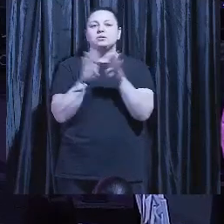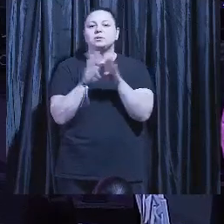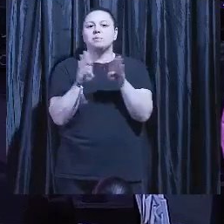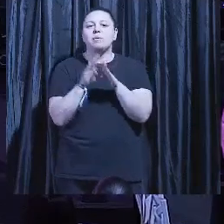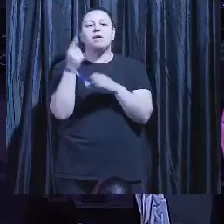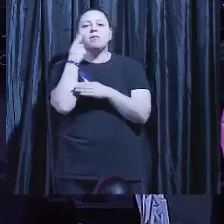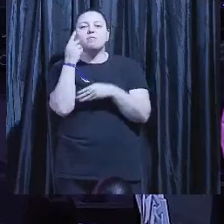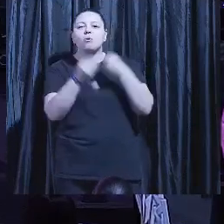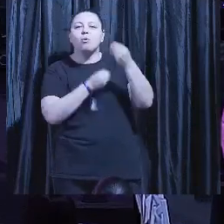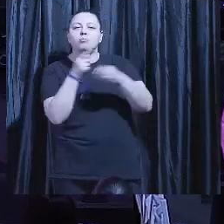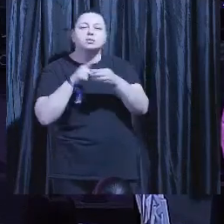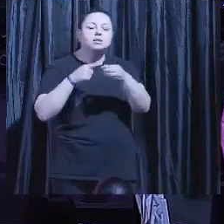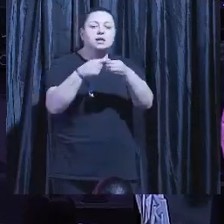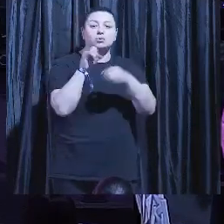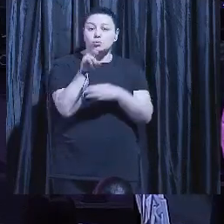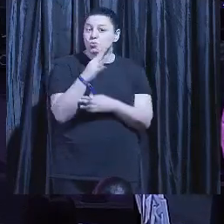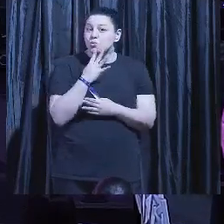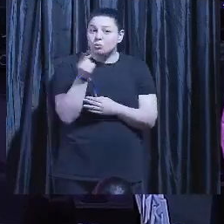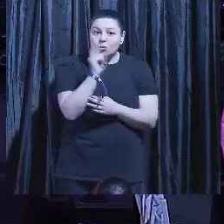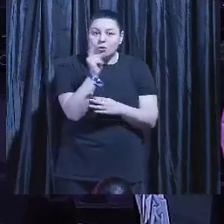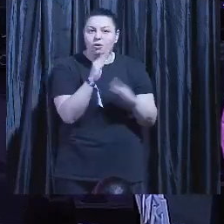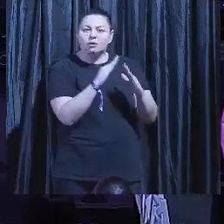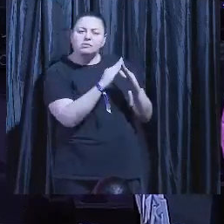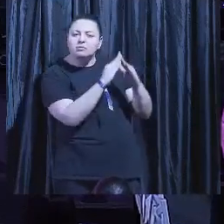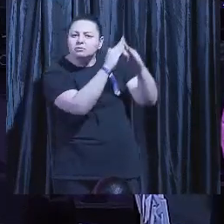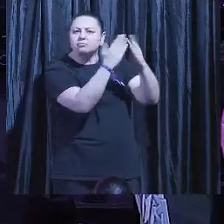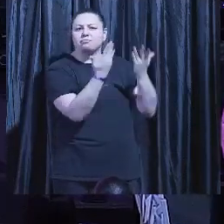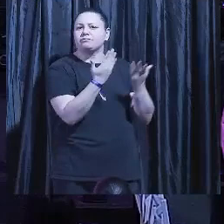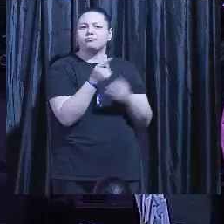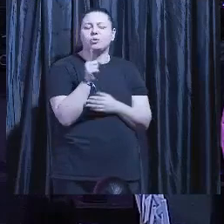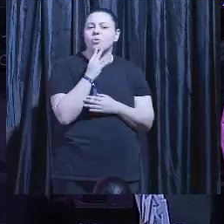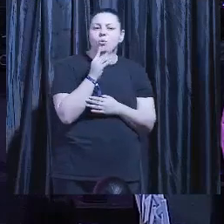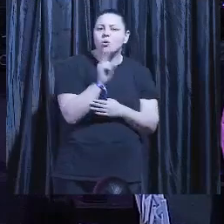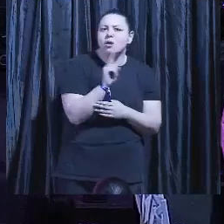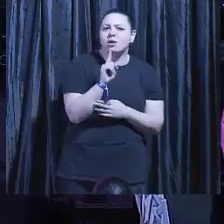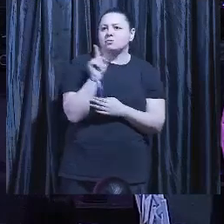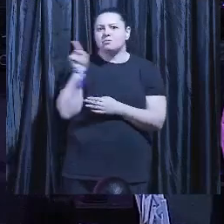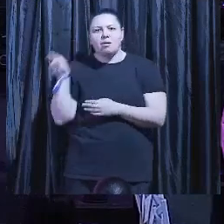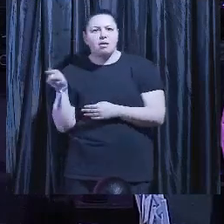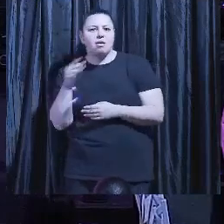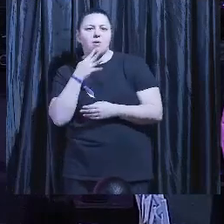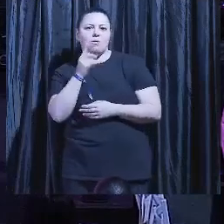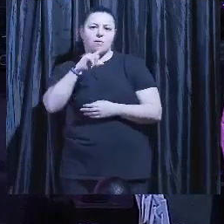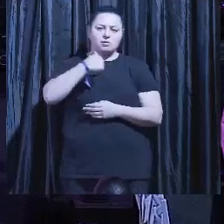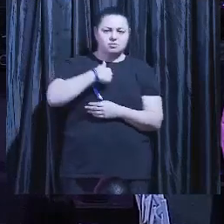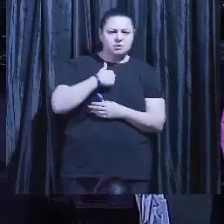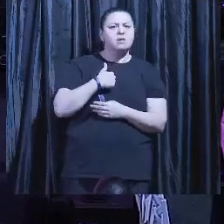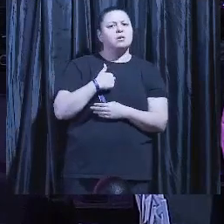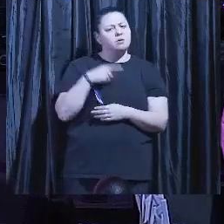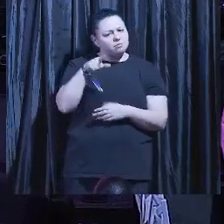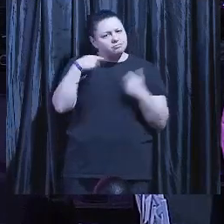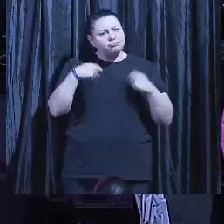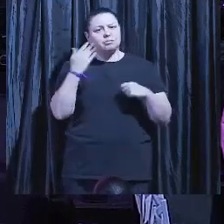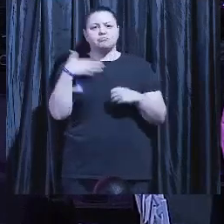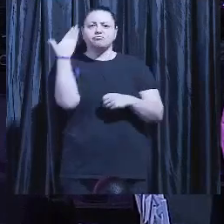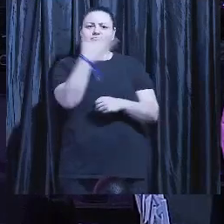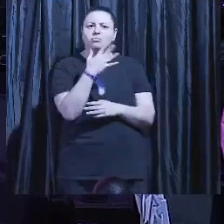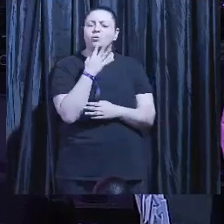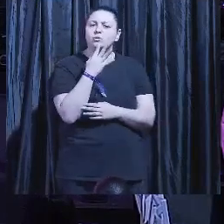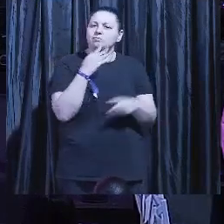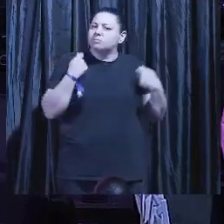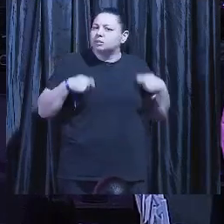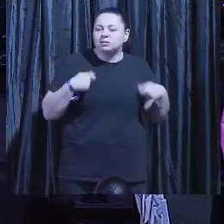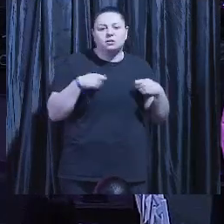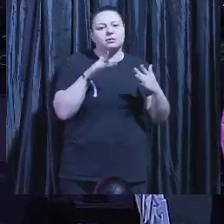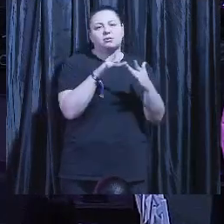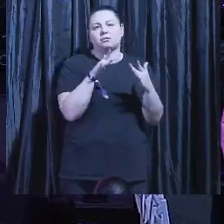cidade. Se não conhece uma quebrada, se não conhece o Paulinho, se não conhece eu, dá um jeito e vá conhecer, tá ligado?